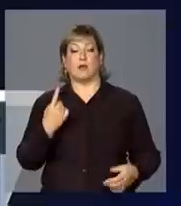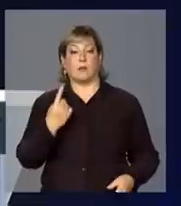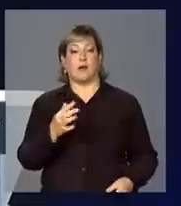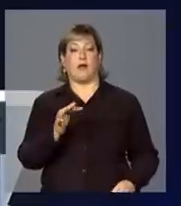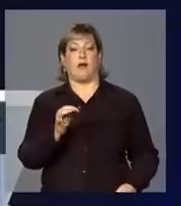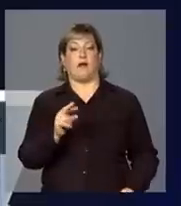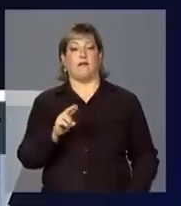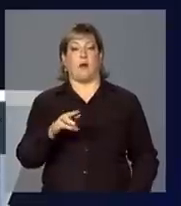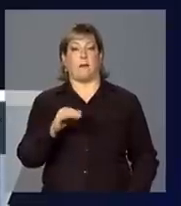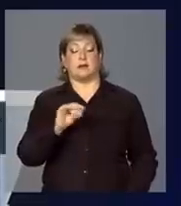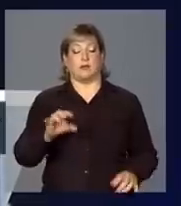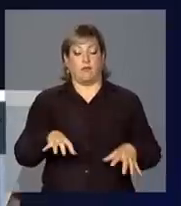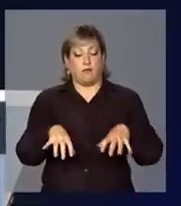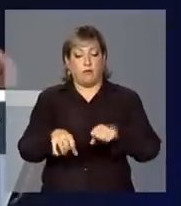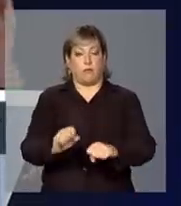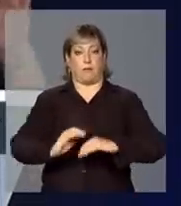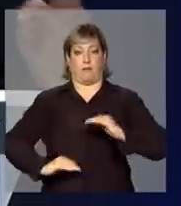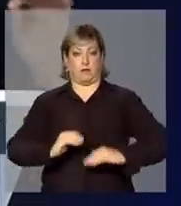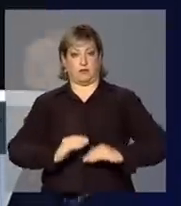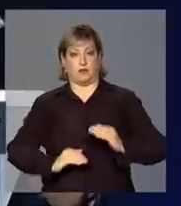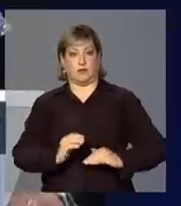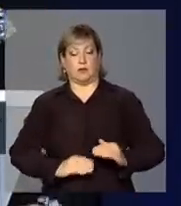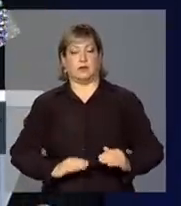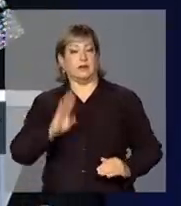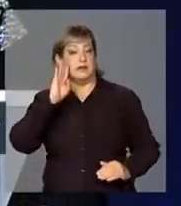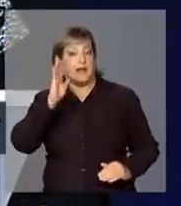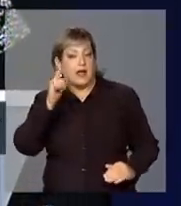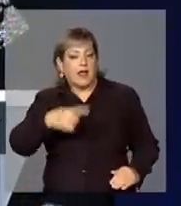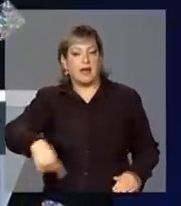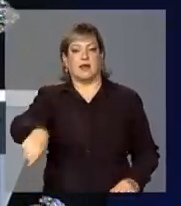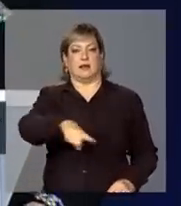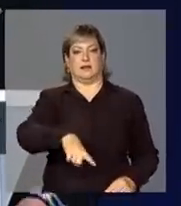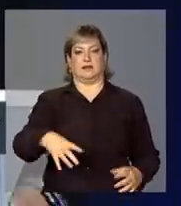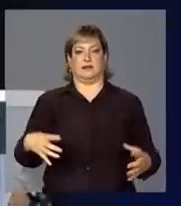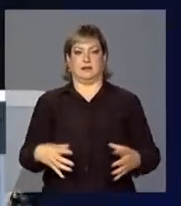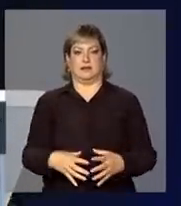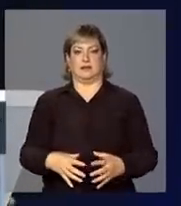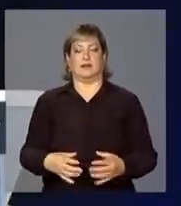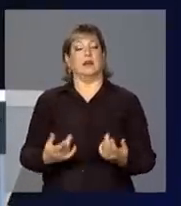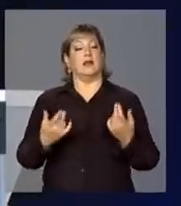formação profissional destinada a elas. E